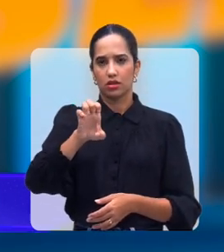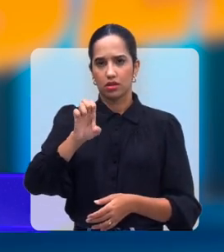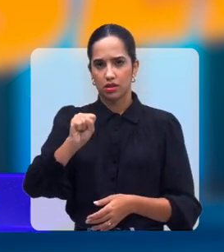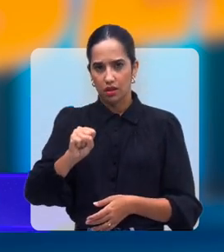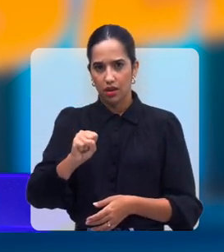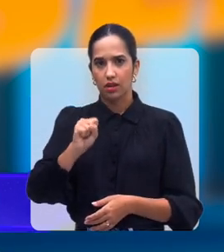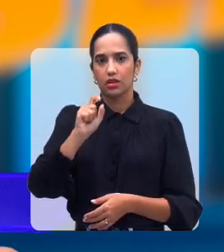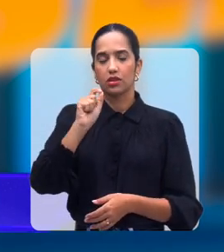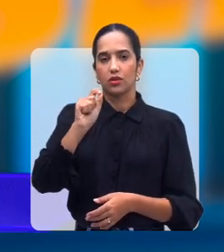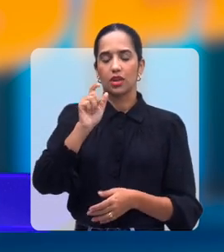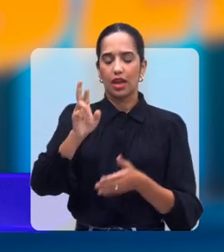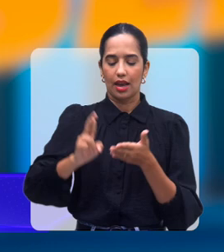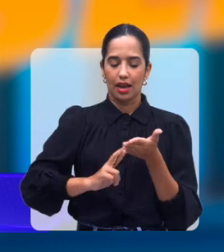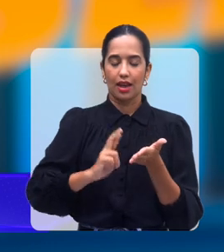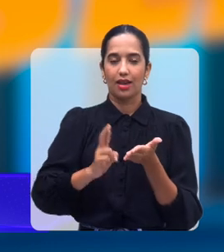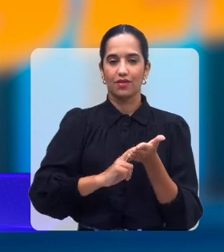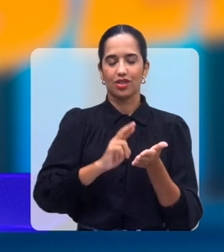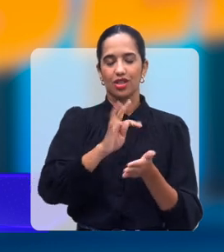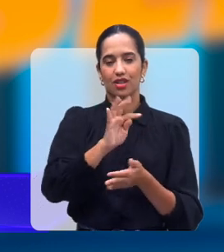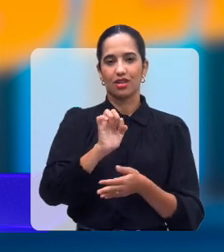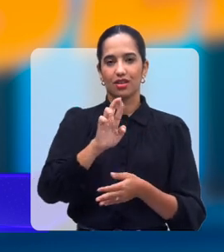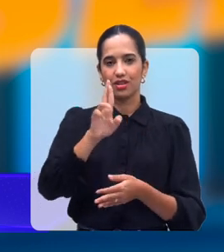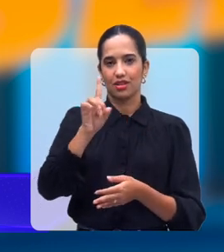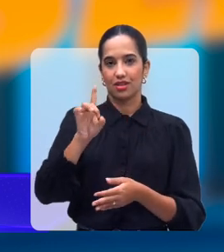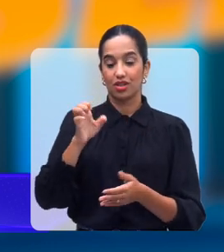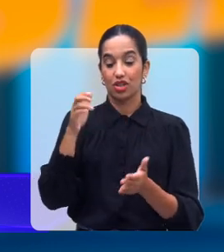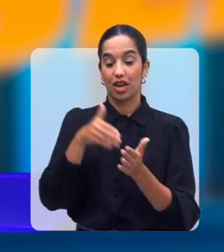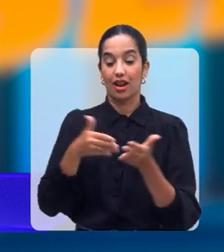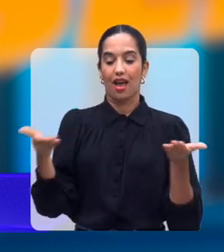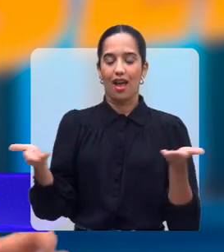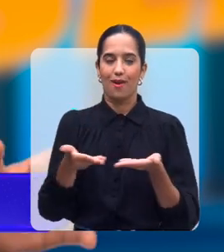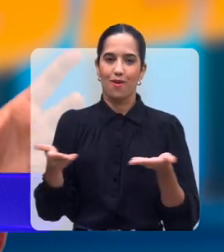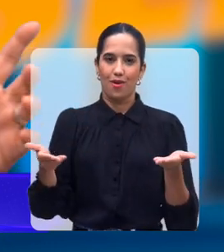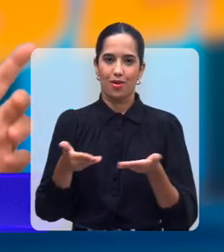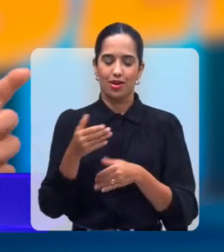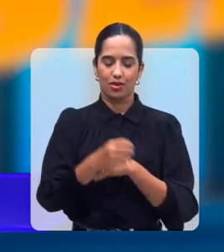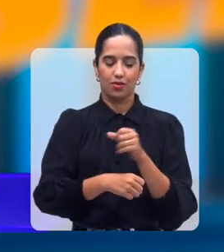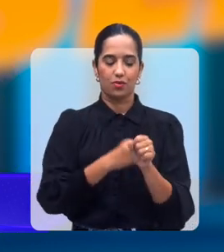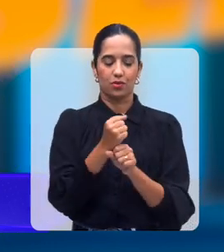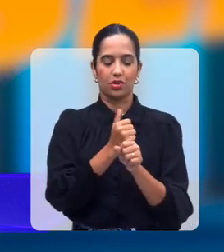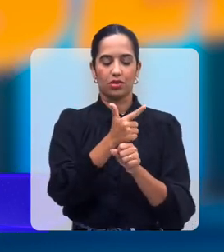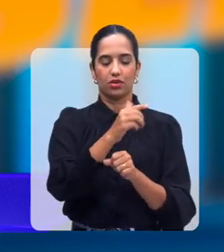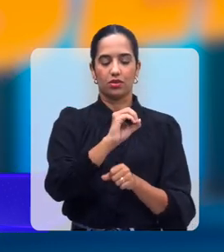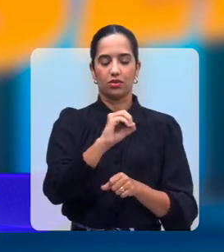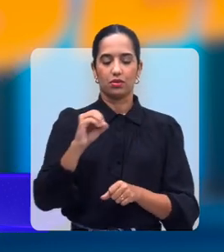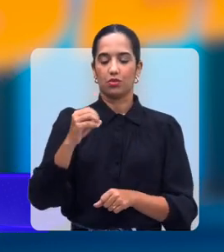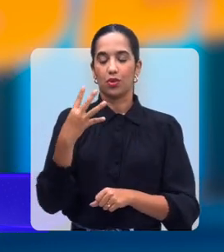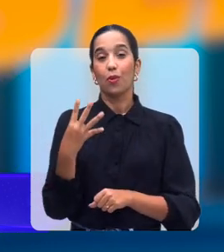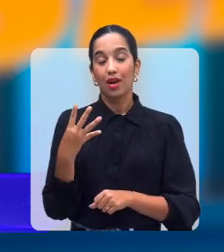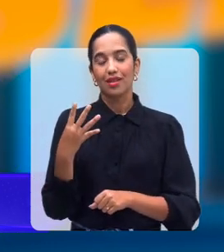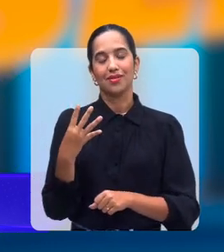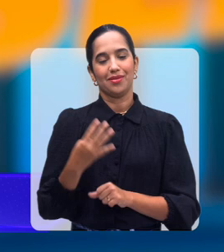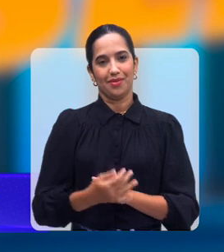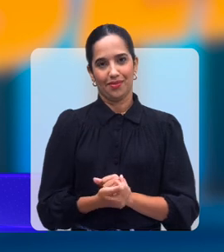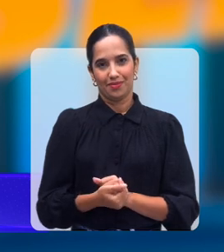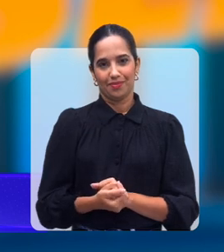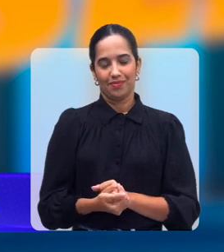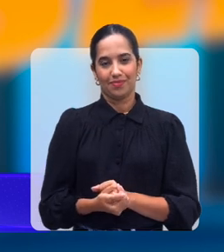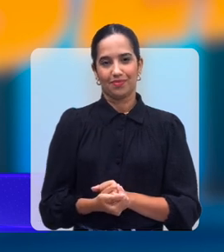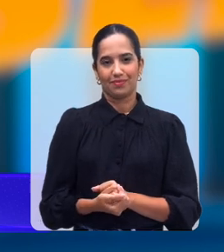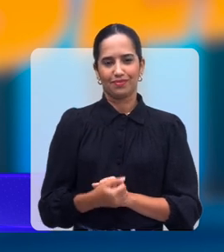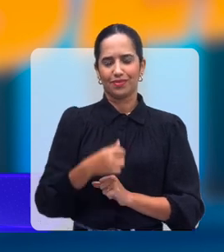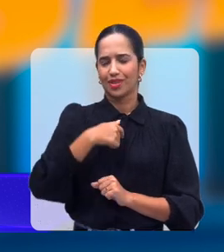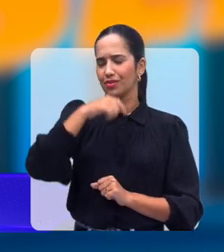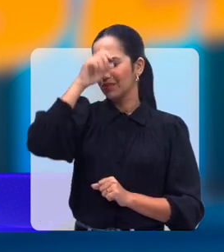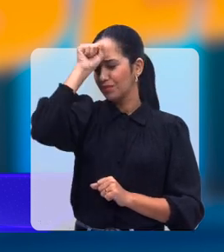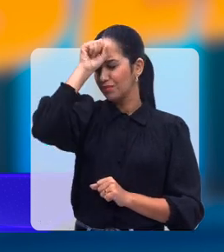do Piauí, que é o programa Revista da Tarde, que até hoje está no ar. Está no ar. Isso foi em 2004, Chico. E, nossa,